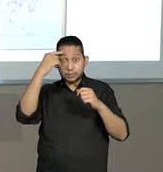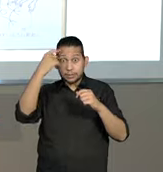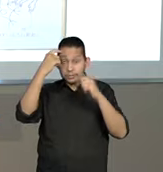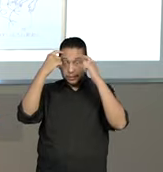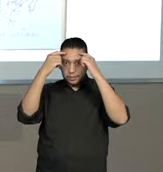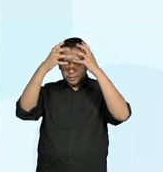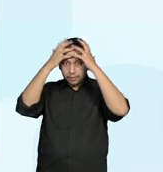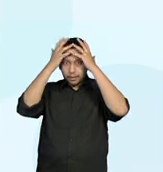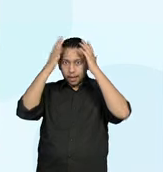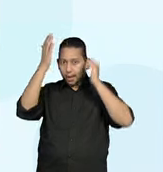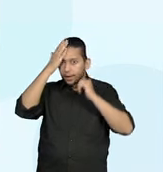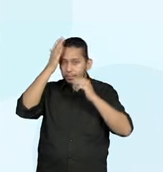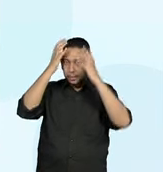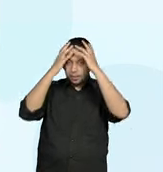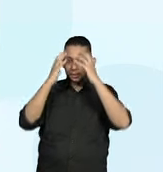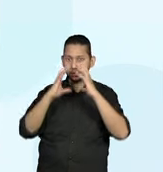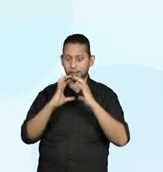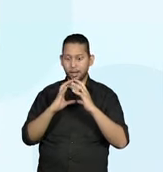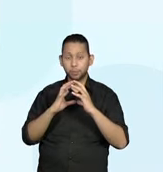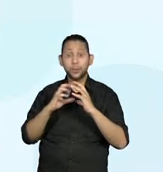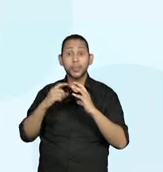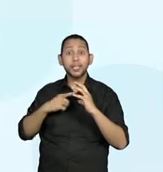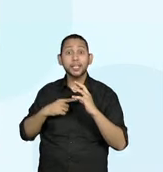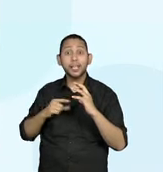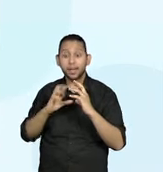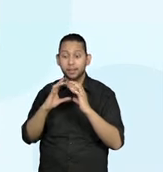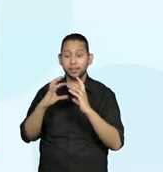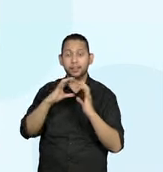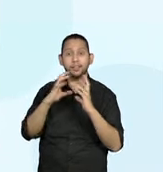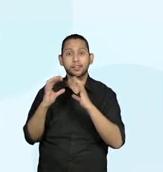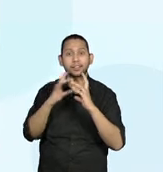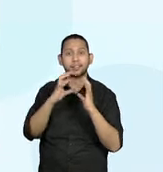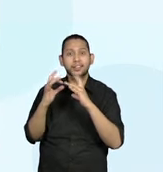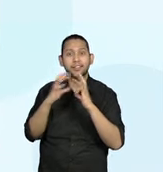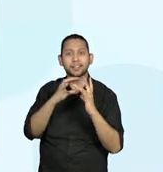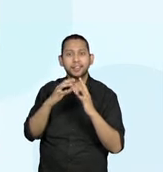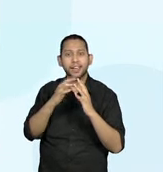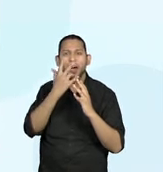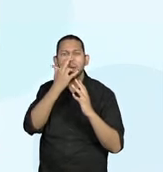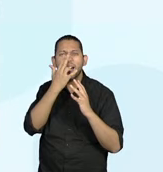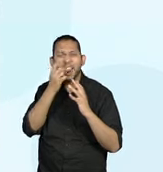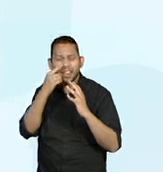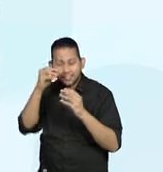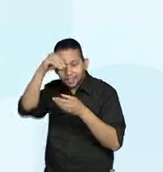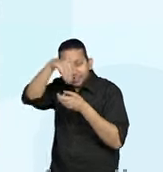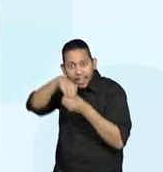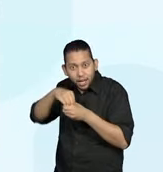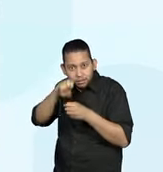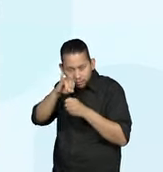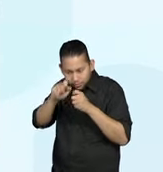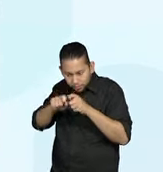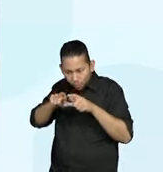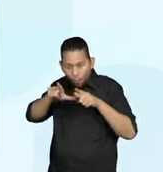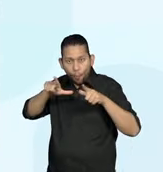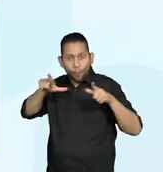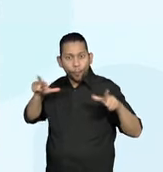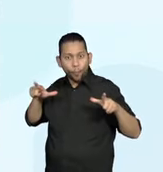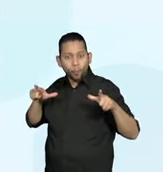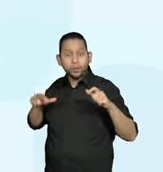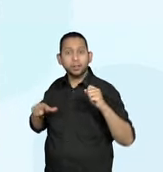neurônios representados aí. Essas mãozinhas, que parecem mãozinhas assim aqui, ó, na ponta, são os